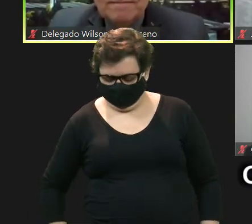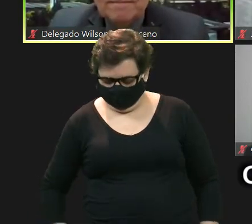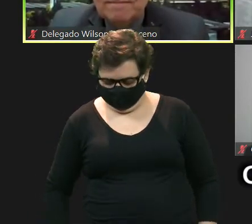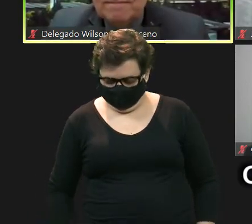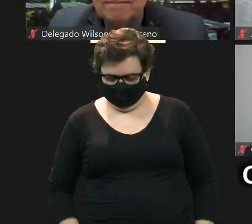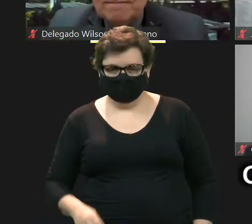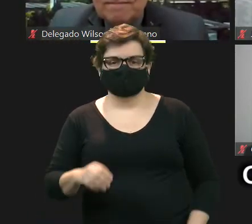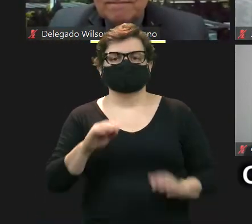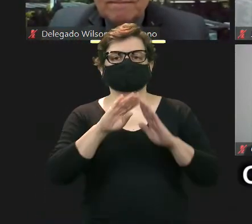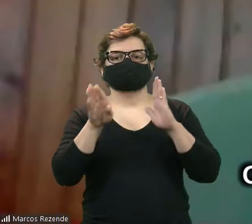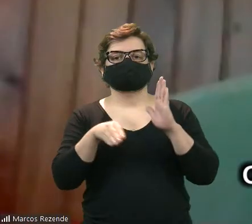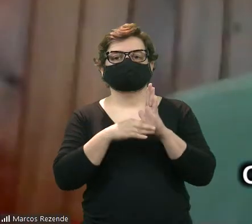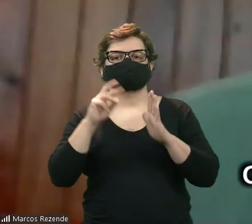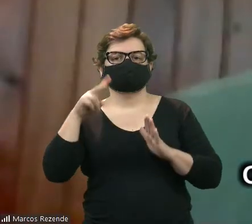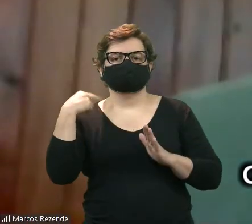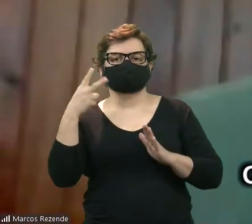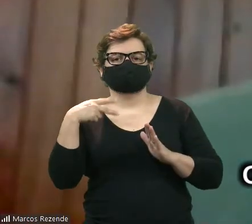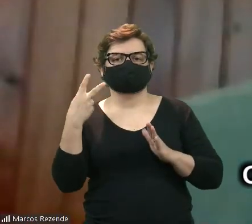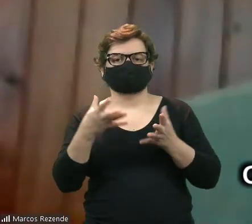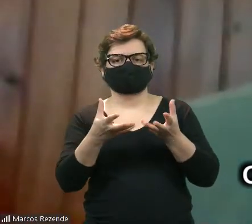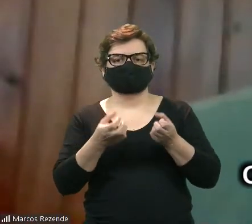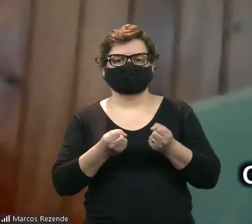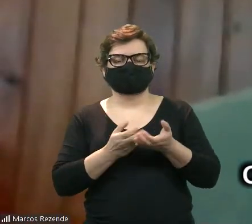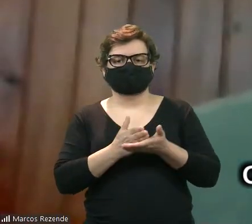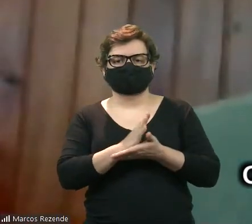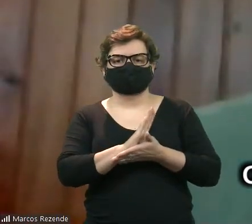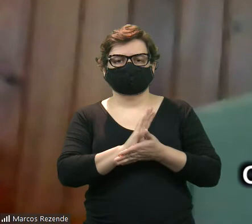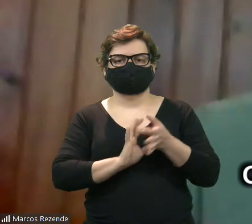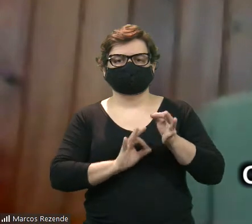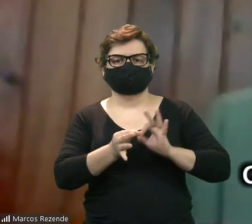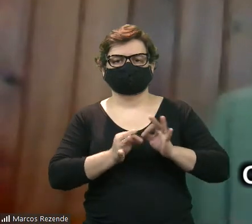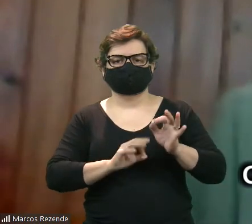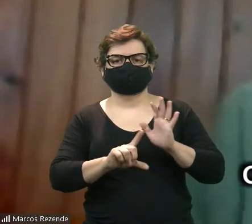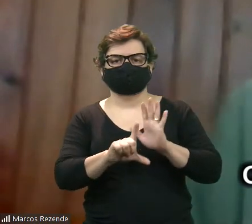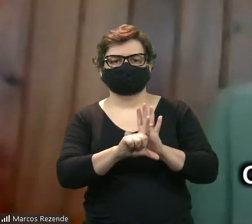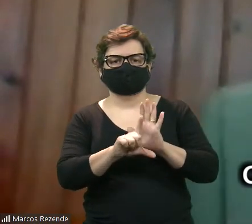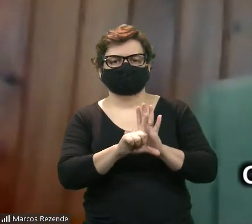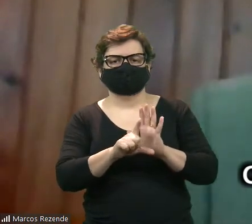Por unanimidade dos votos, aprovado o projeto de lei